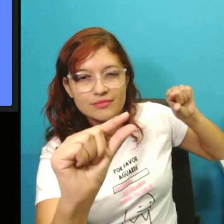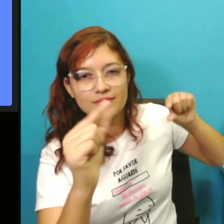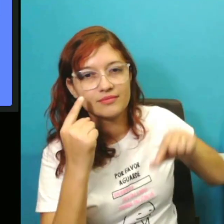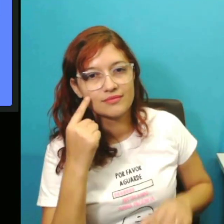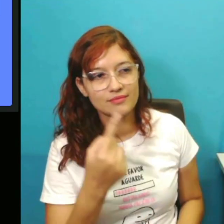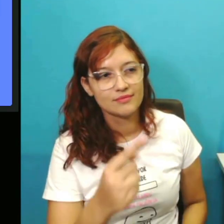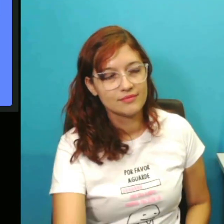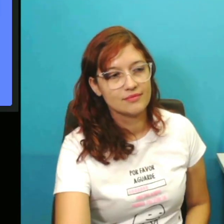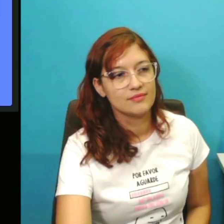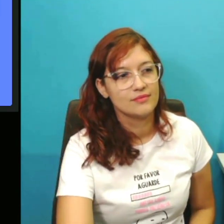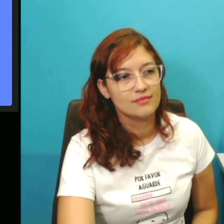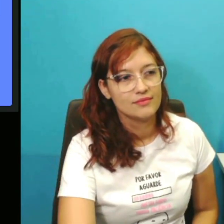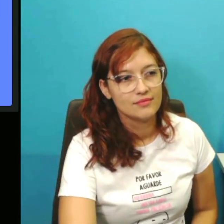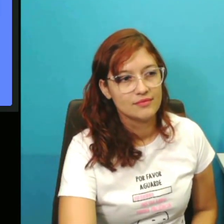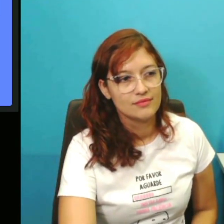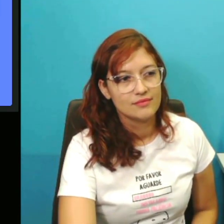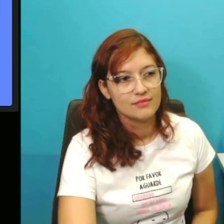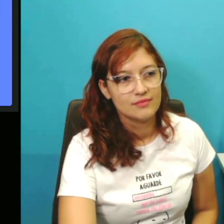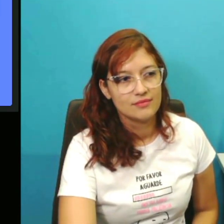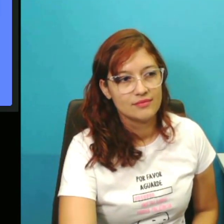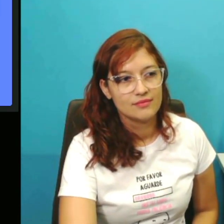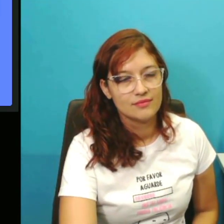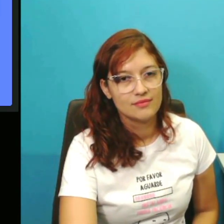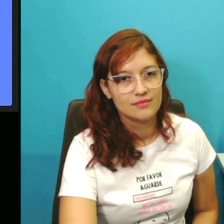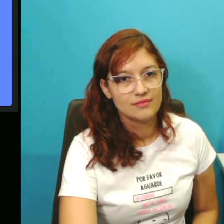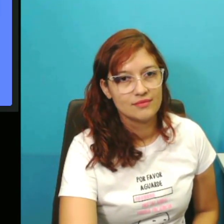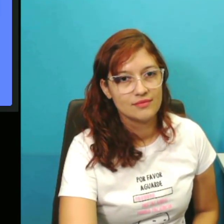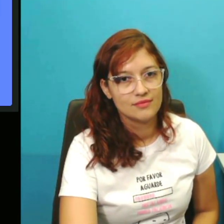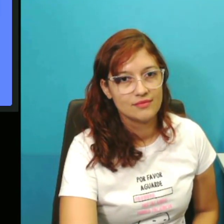vai dar esse resultado aqui que a gente observa na figura B.